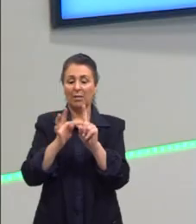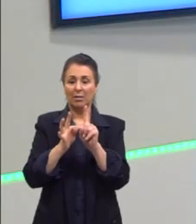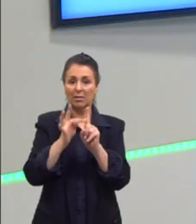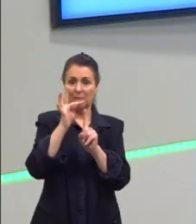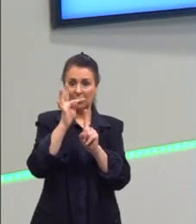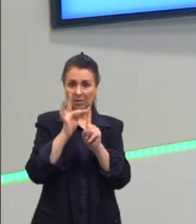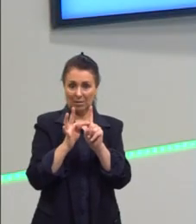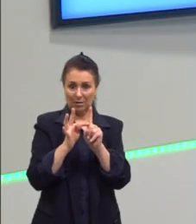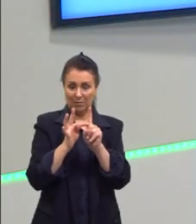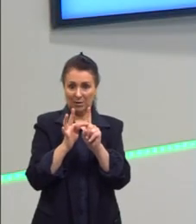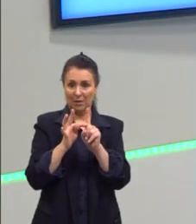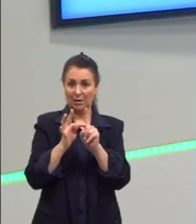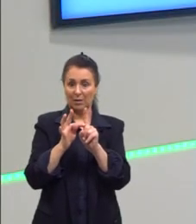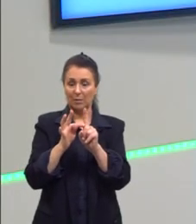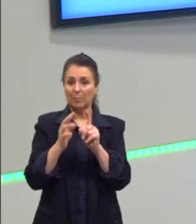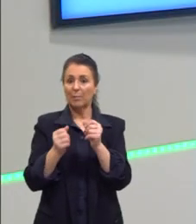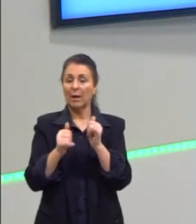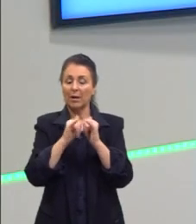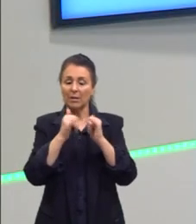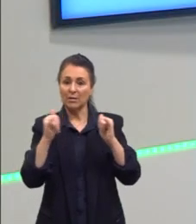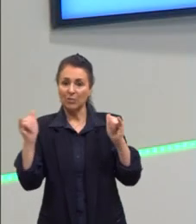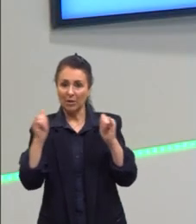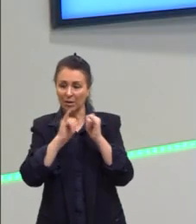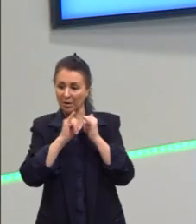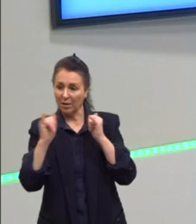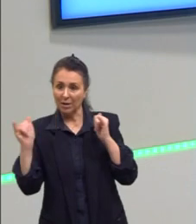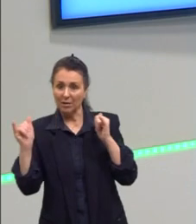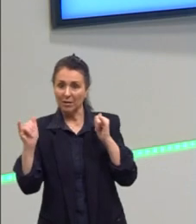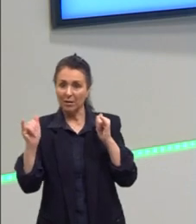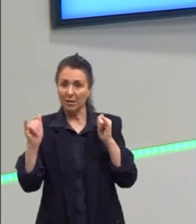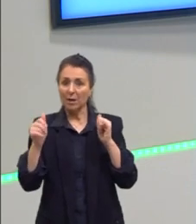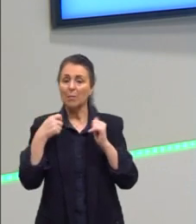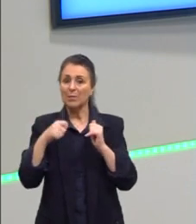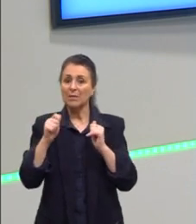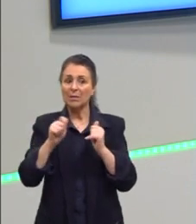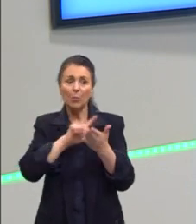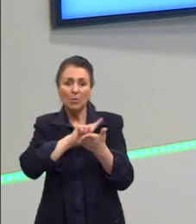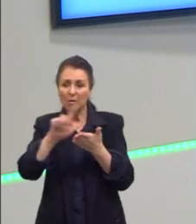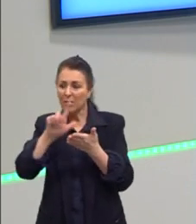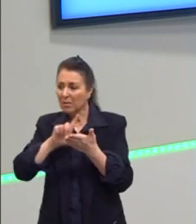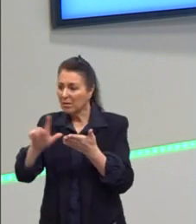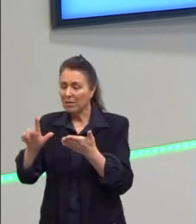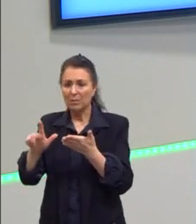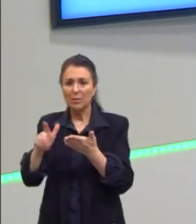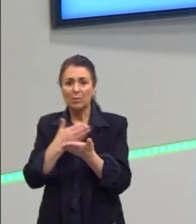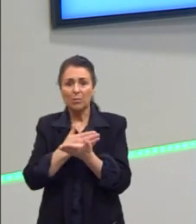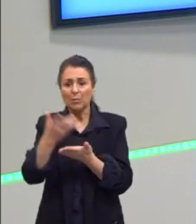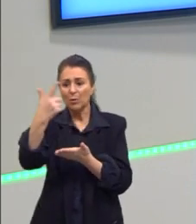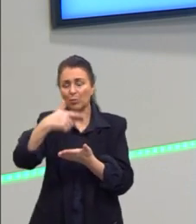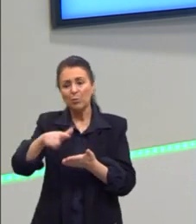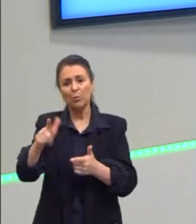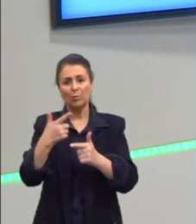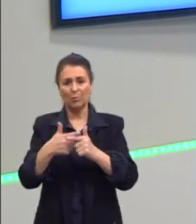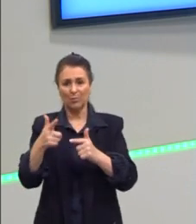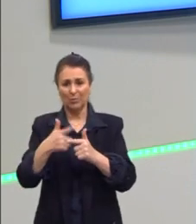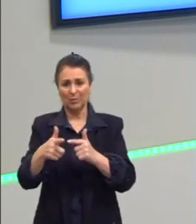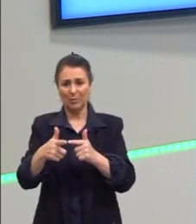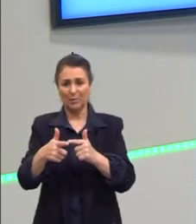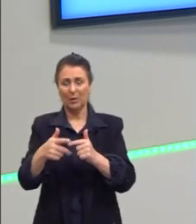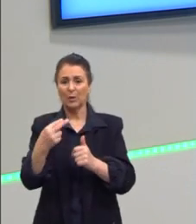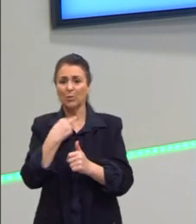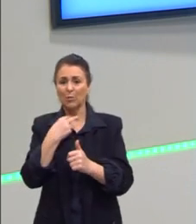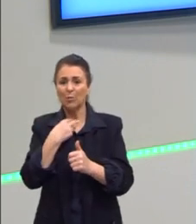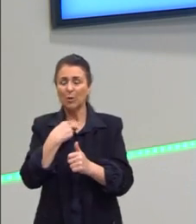elétrica ou tem que ter esse cuidado né de ser limpa de não ter um novo problema aqui nesse caso um lixo